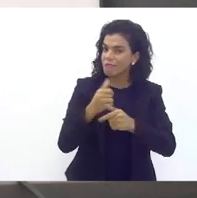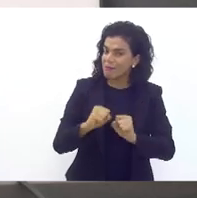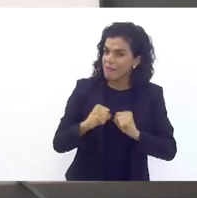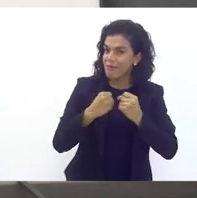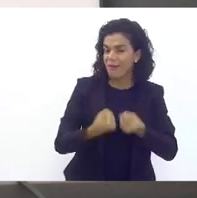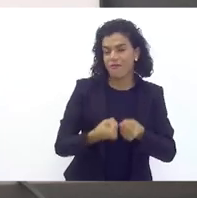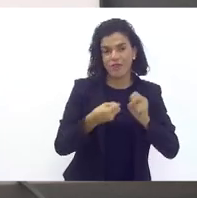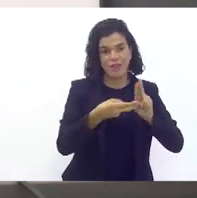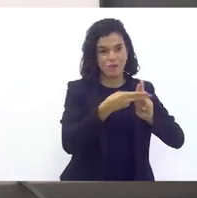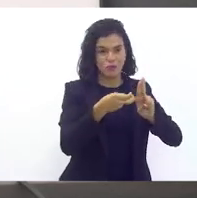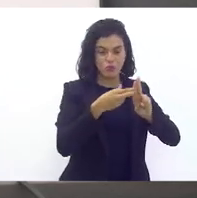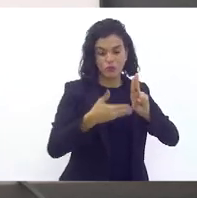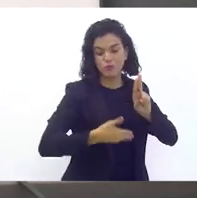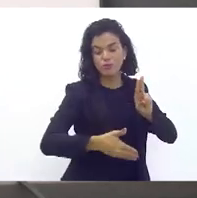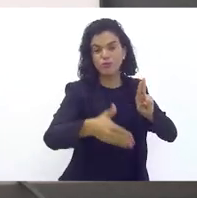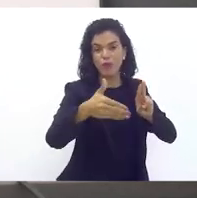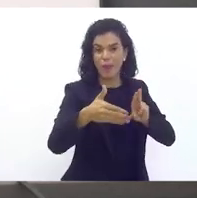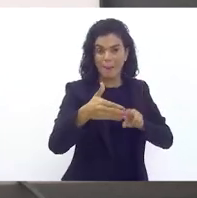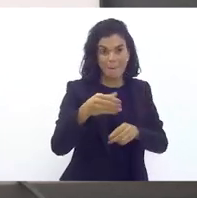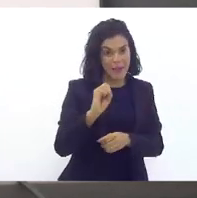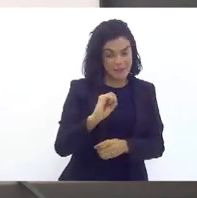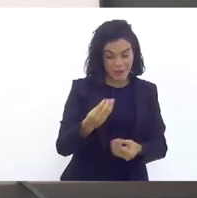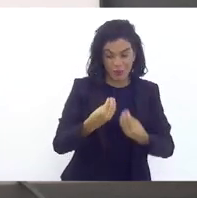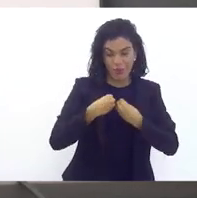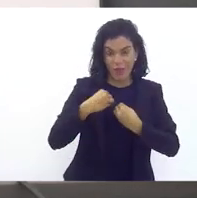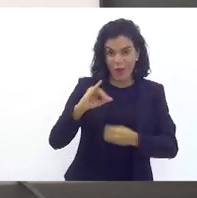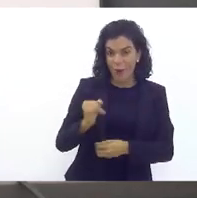defensores do SUS para aqui para frente. Mas, se não nos derem